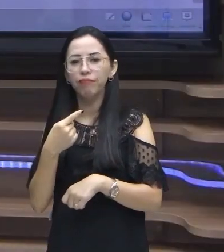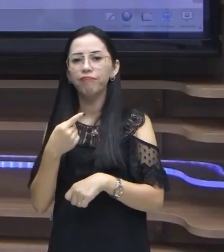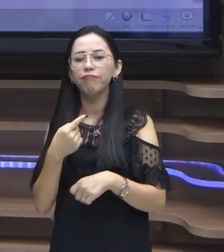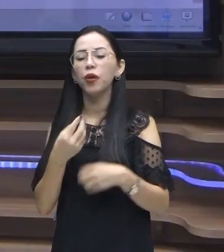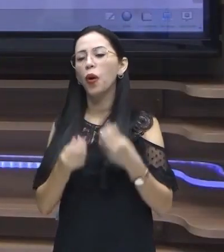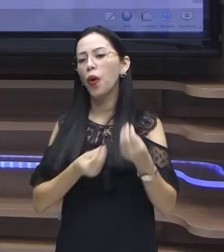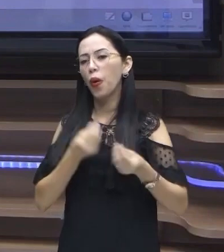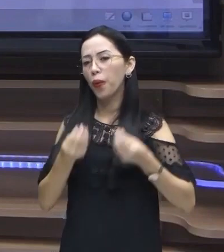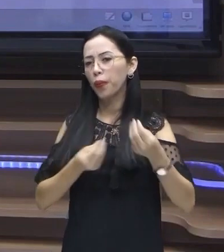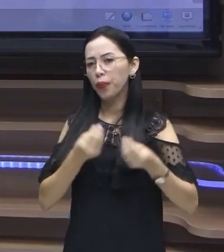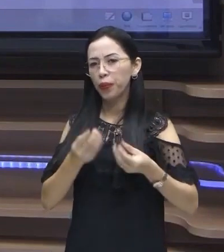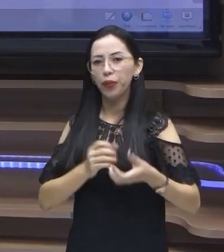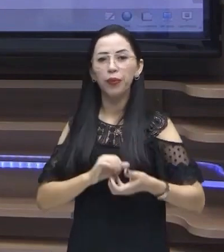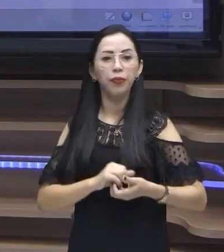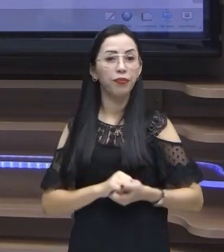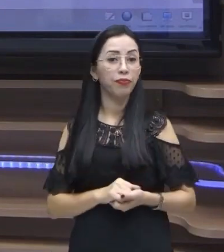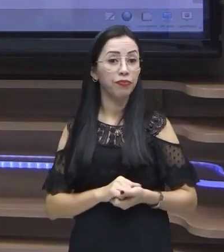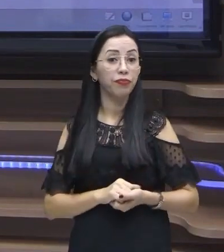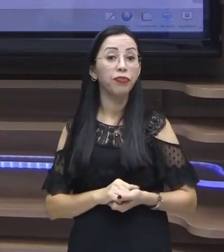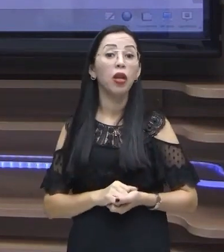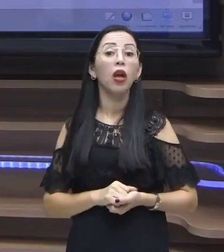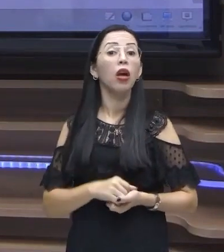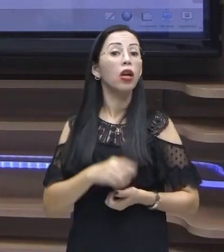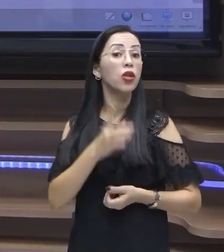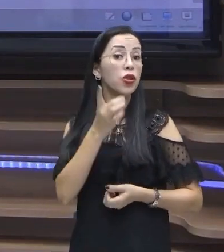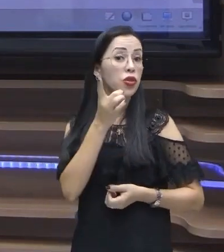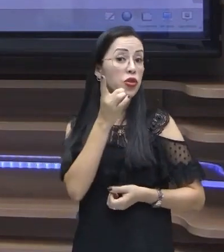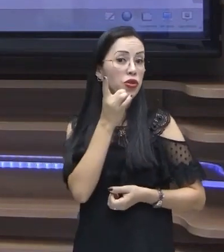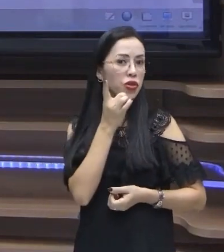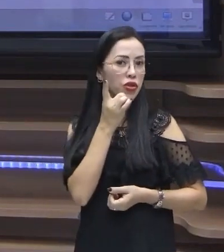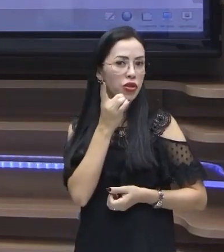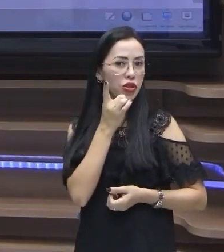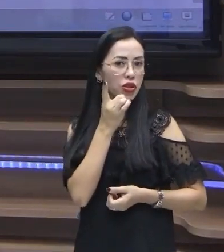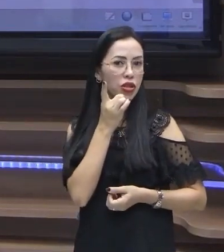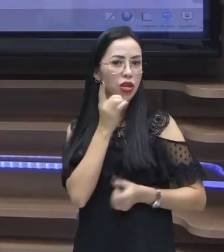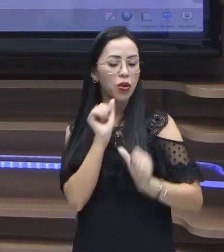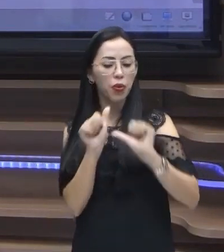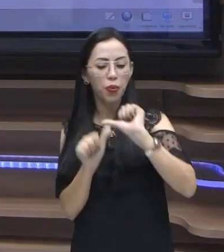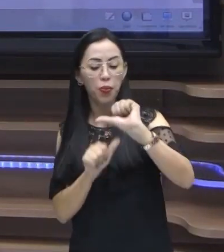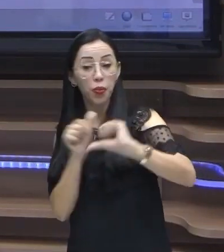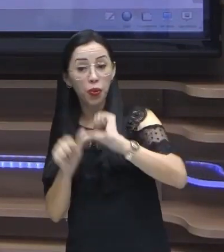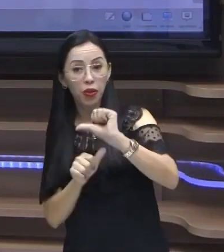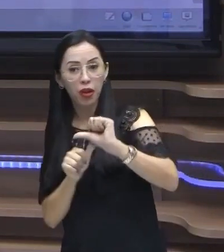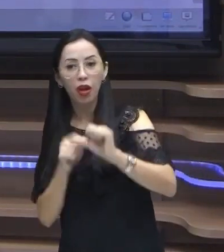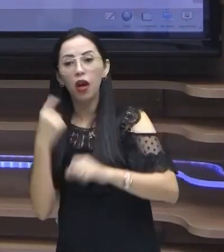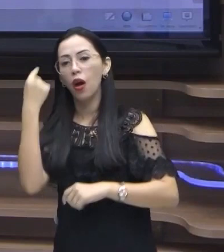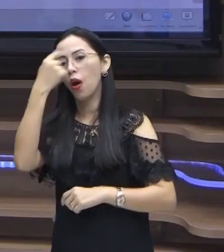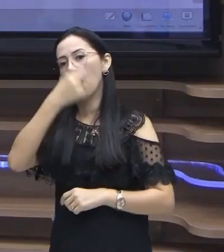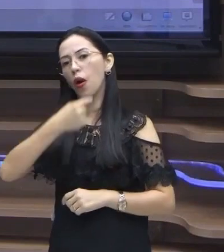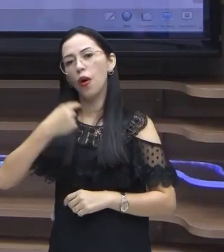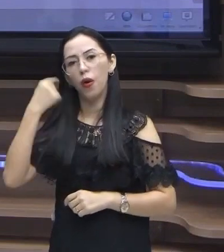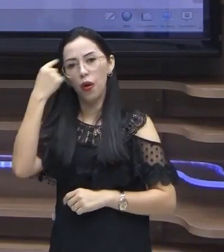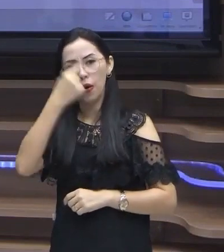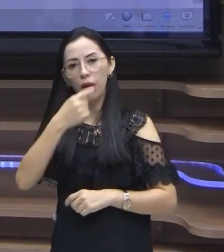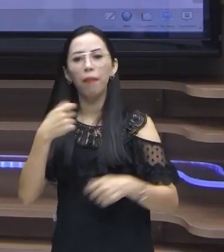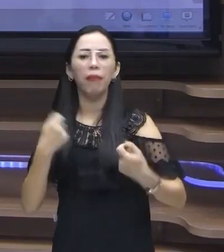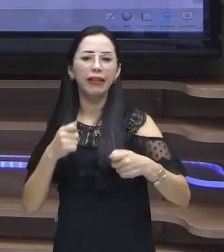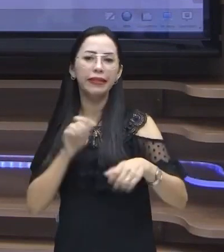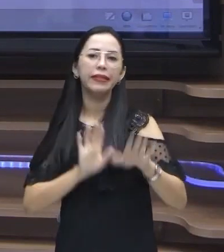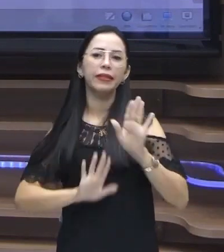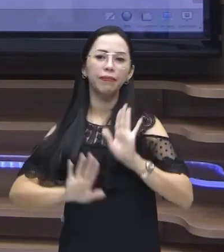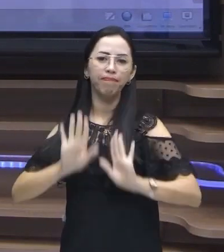problema, nós vamos ter que fazer o quê? Transformação de dias para horas. Também nós temos que tomar muito cuidado, tá